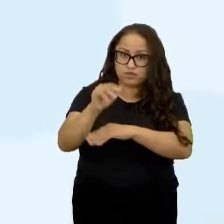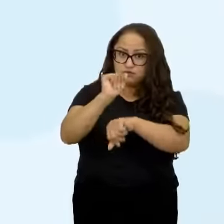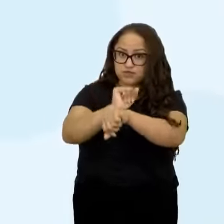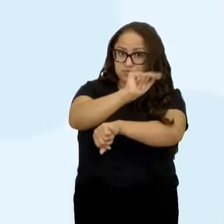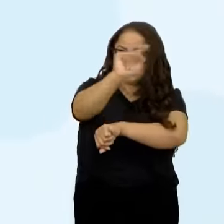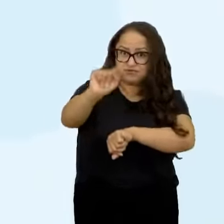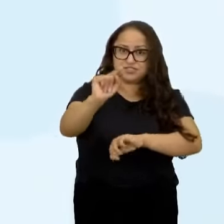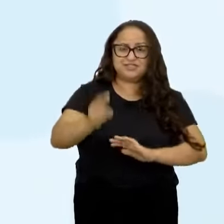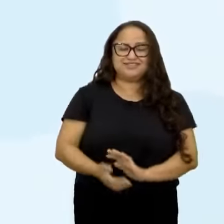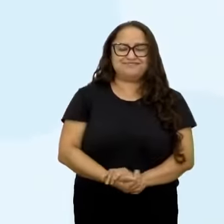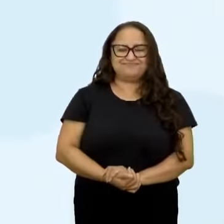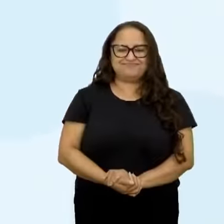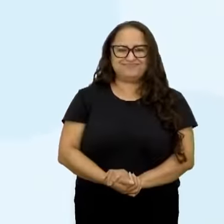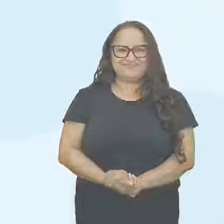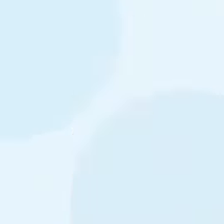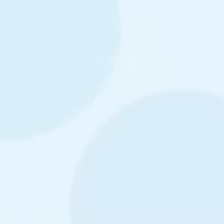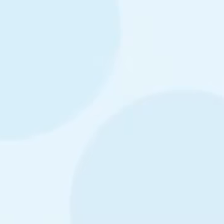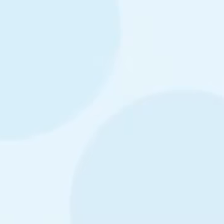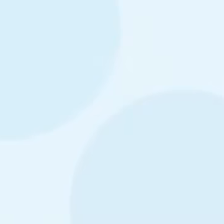já voltamos